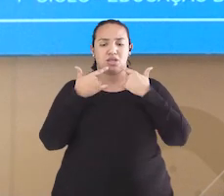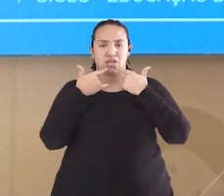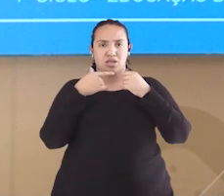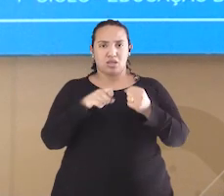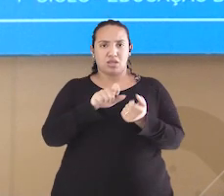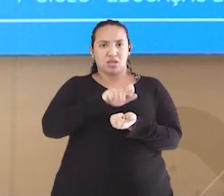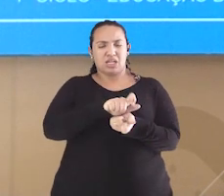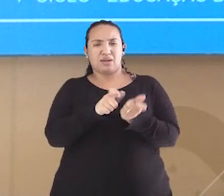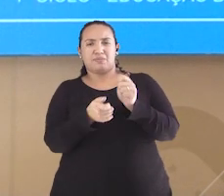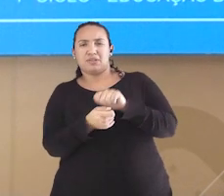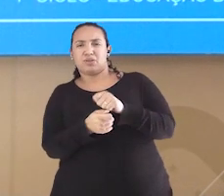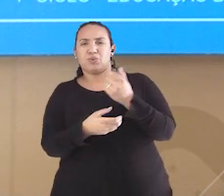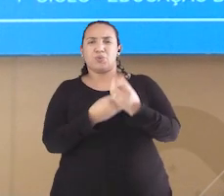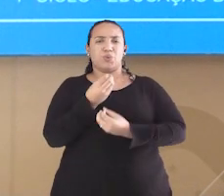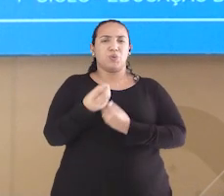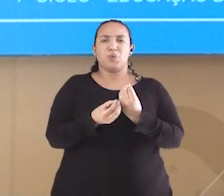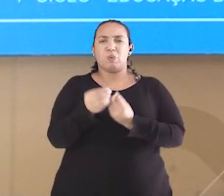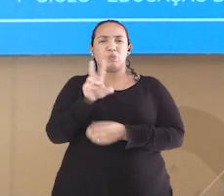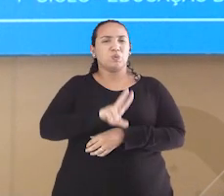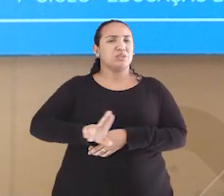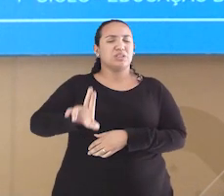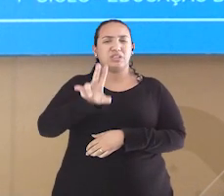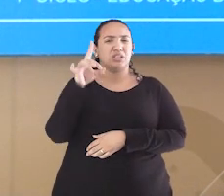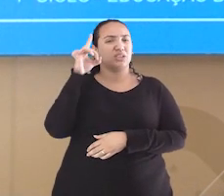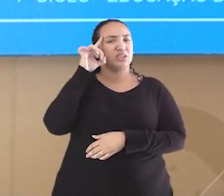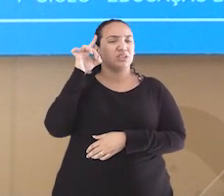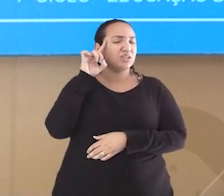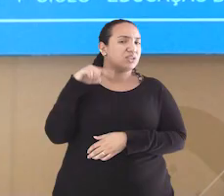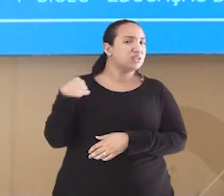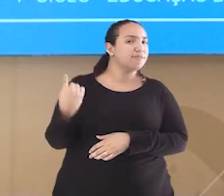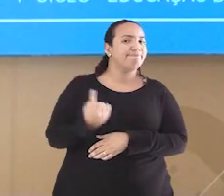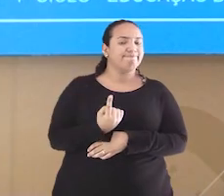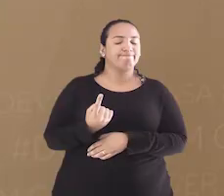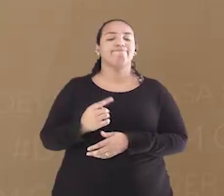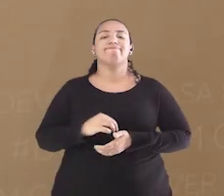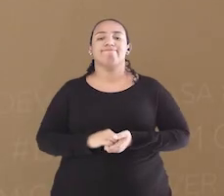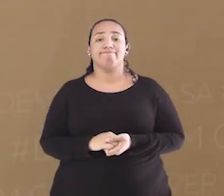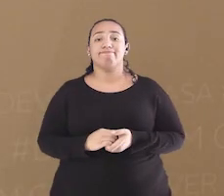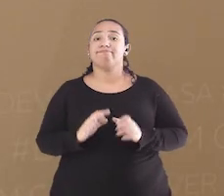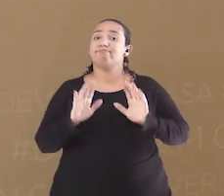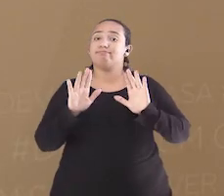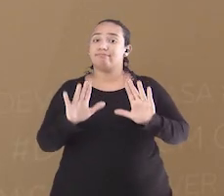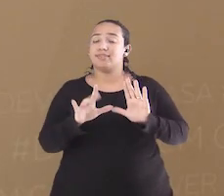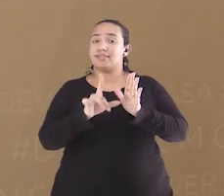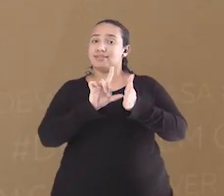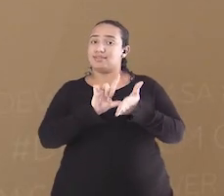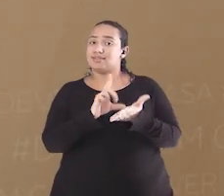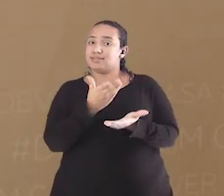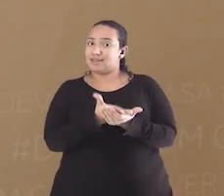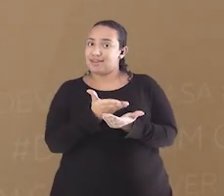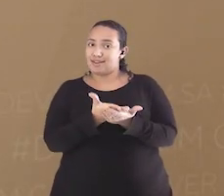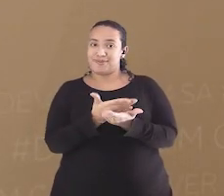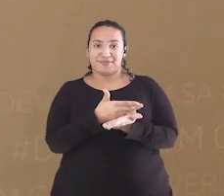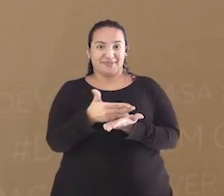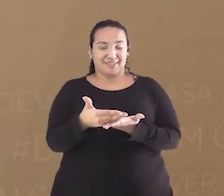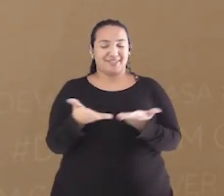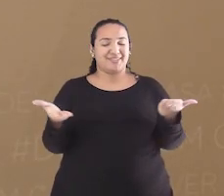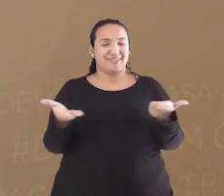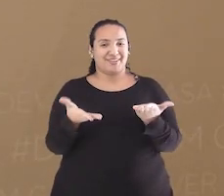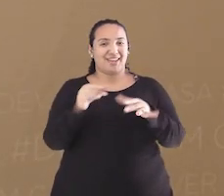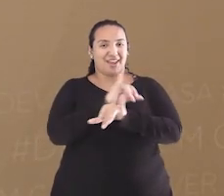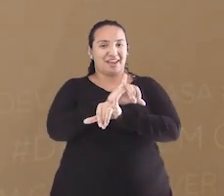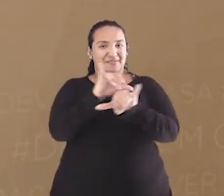sua importância e como aplicá-la nas diversas situações do nosso dia a dia. Mas, antes de iniciarmos, vou